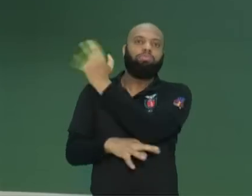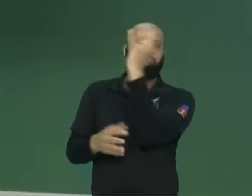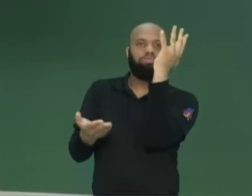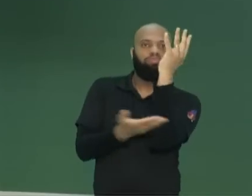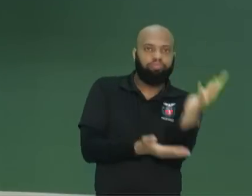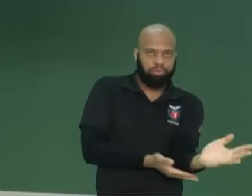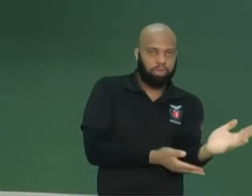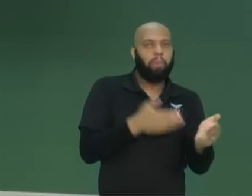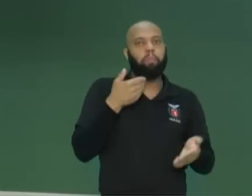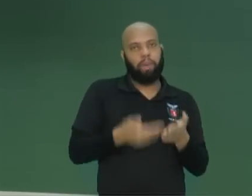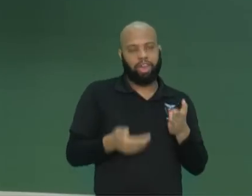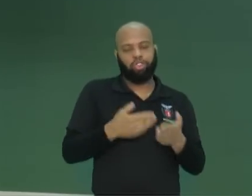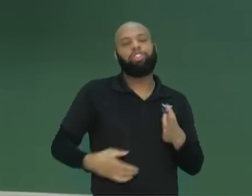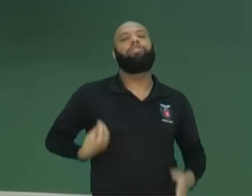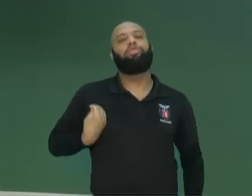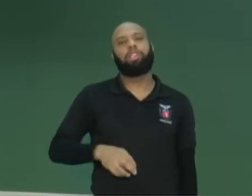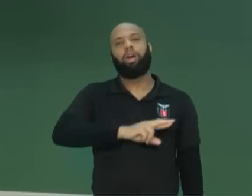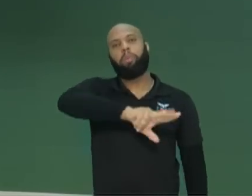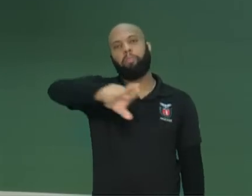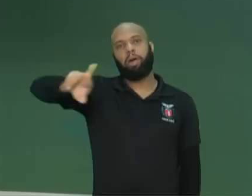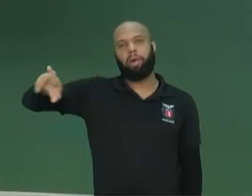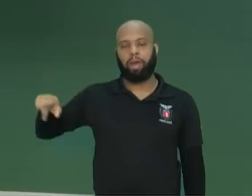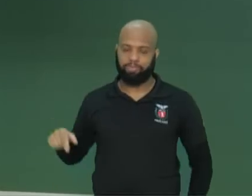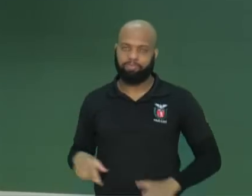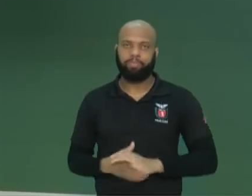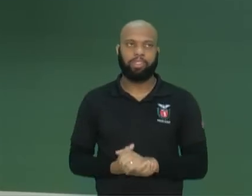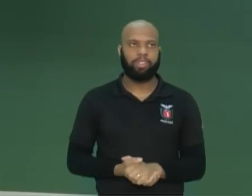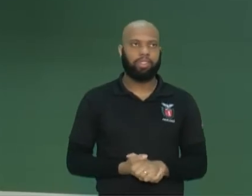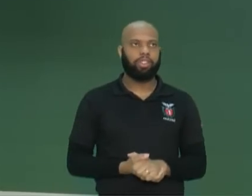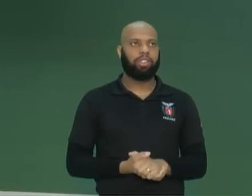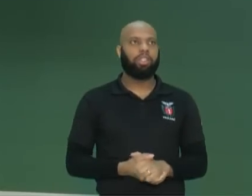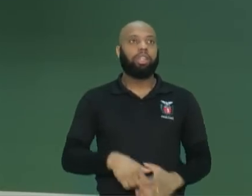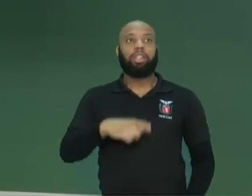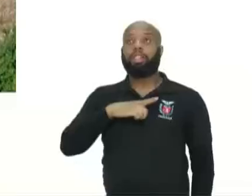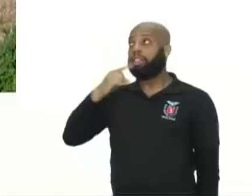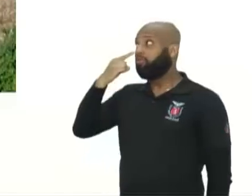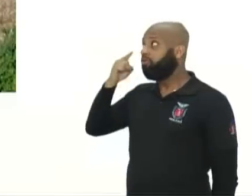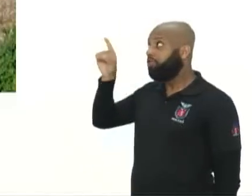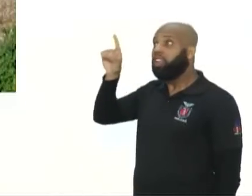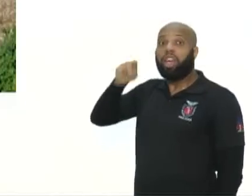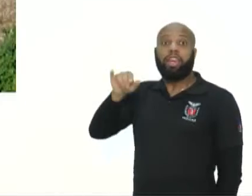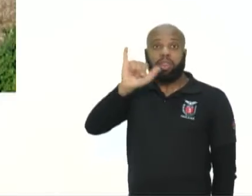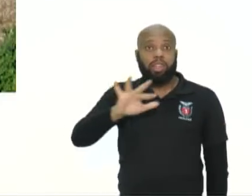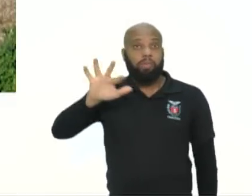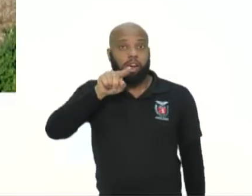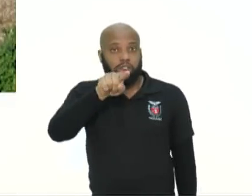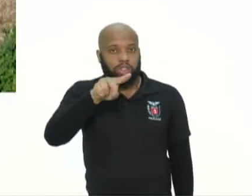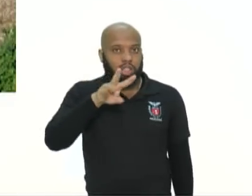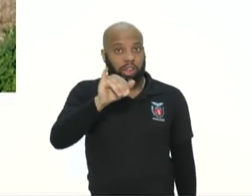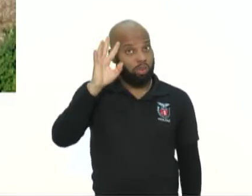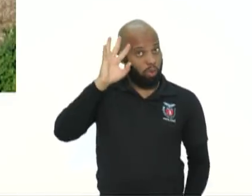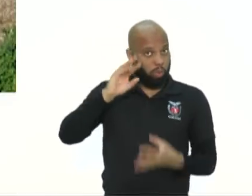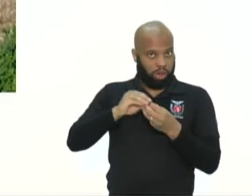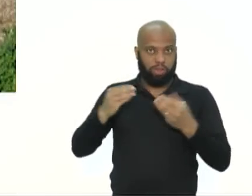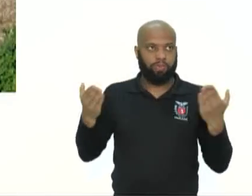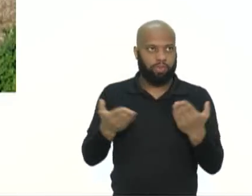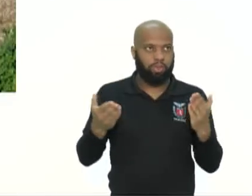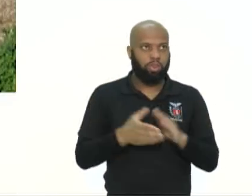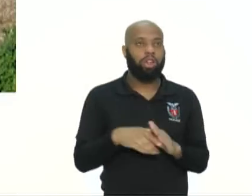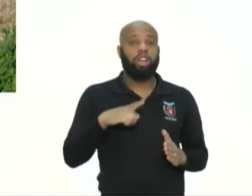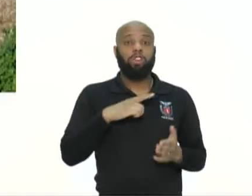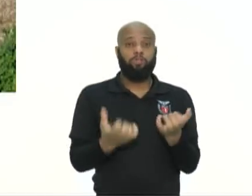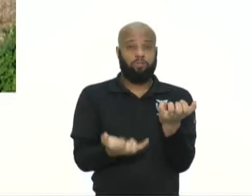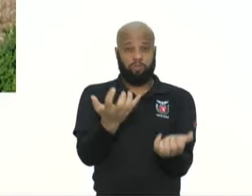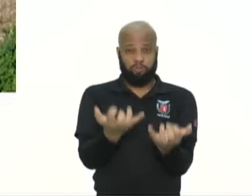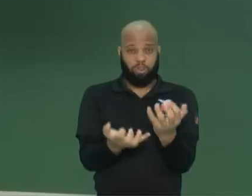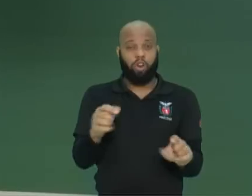de biodiversidade, né? E aí eu trouxe uma imagem ali para entendermos um pouquinho. Então, as